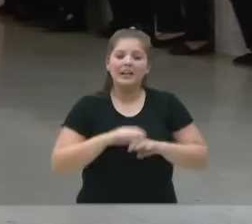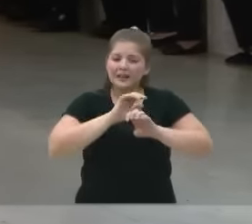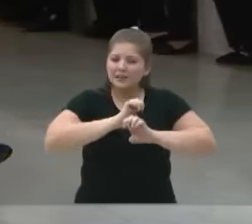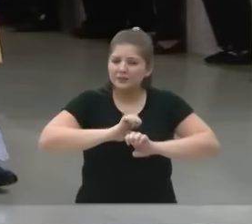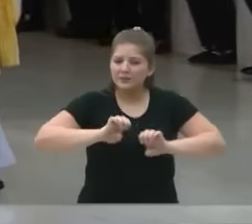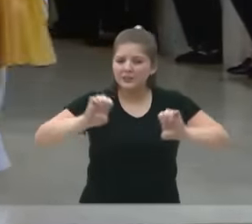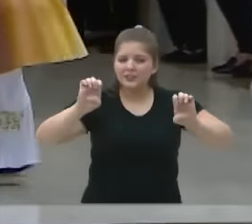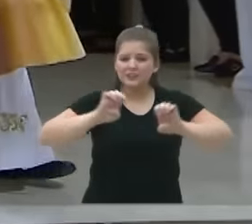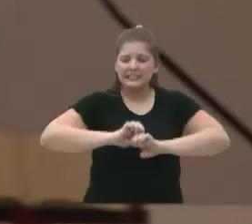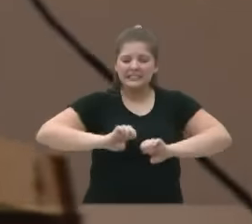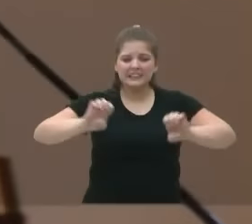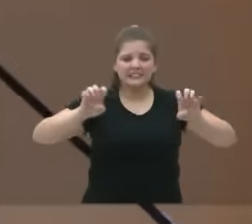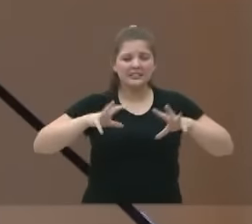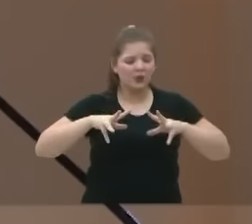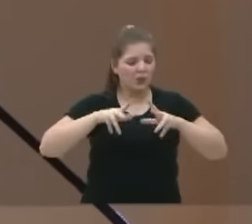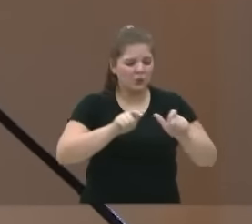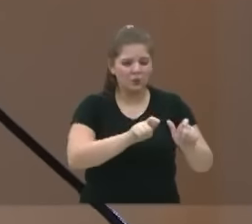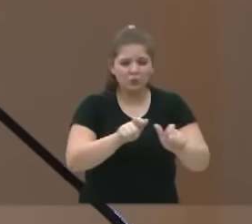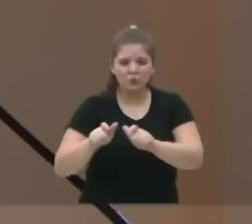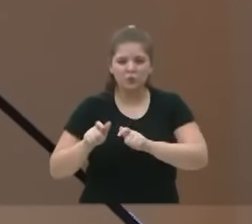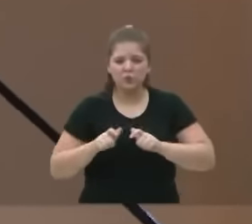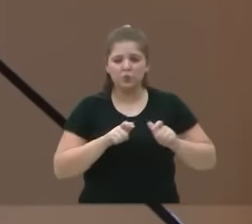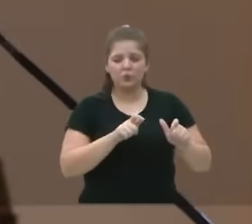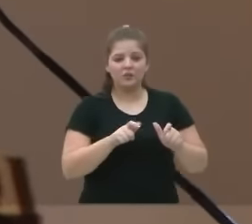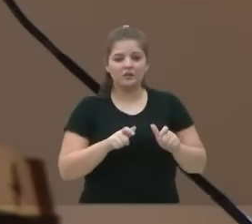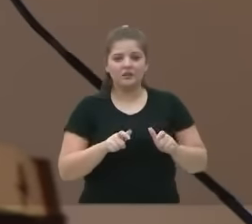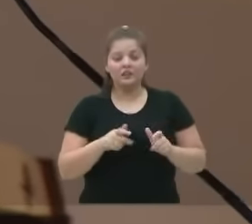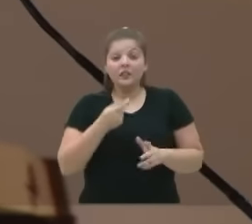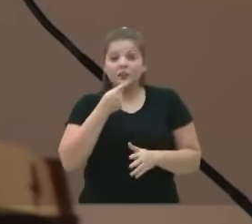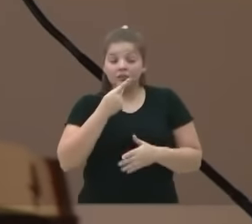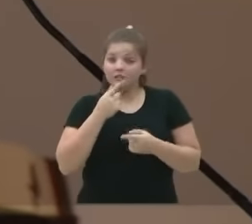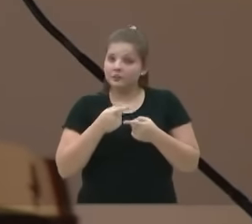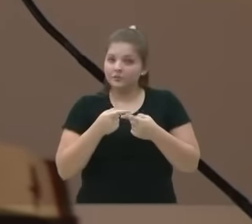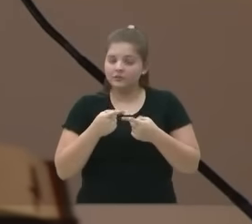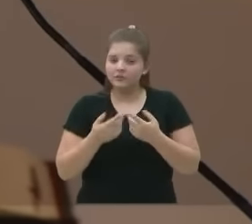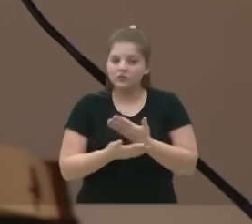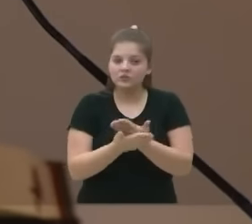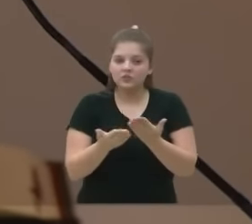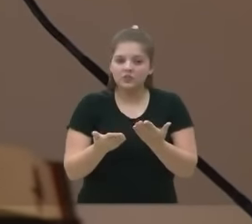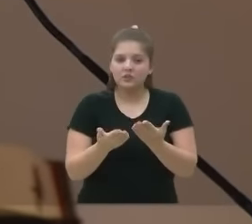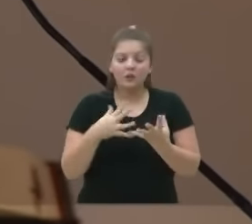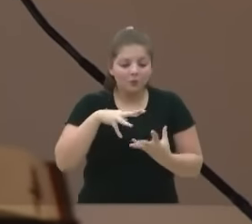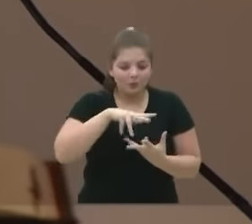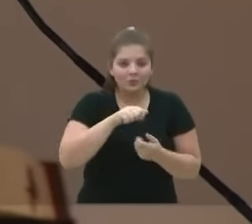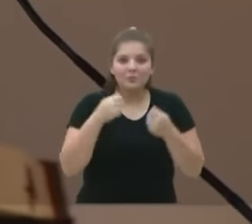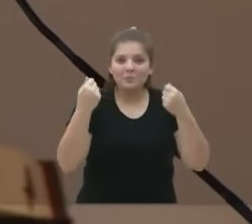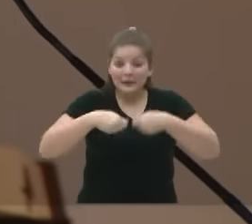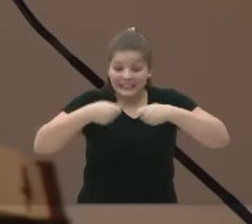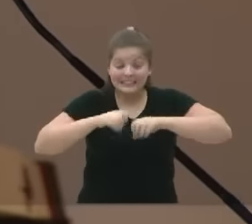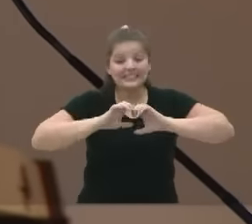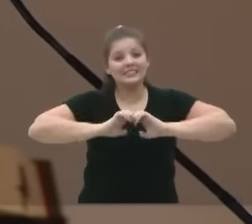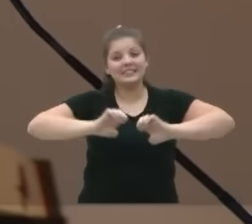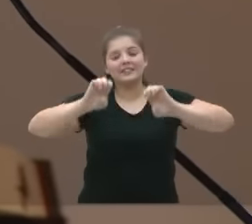Evangelize onde você estiver. Eu estou falando para você, o mundo está precisando de evangelização.